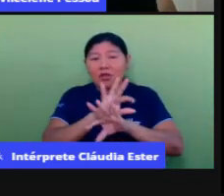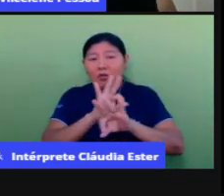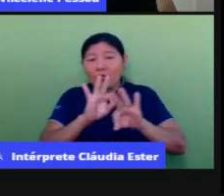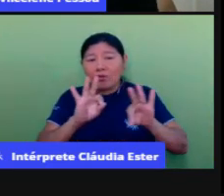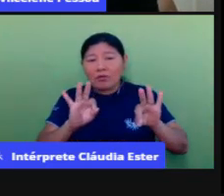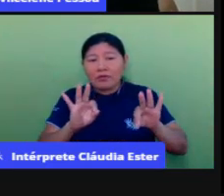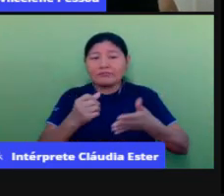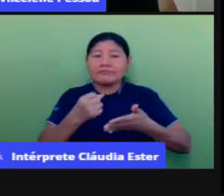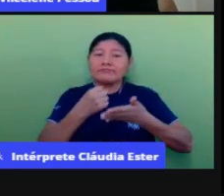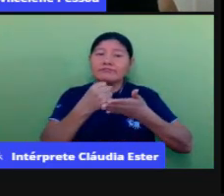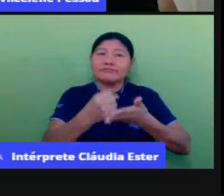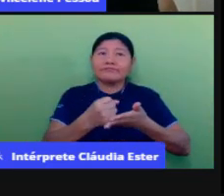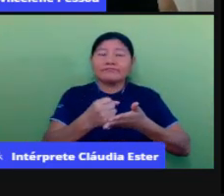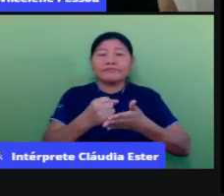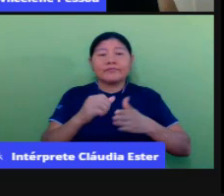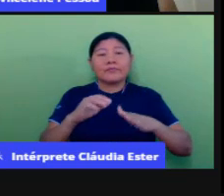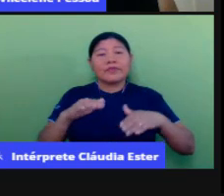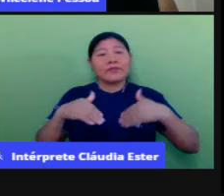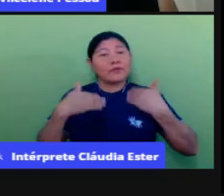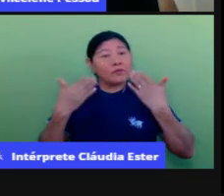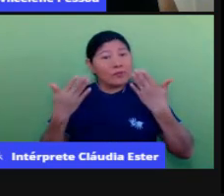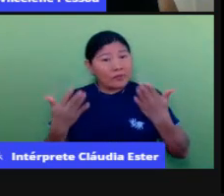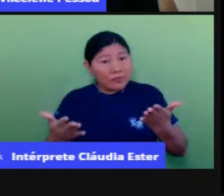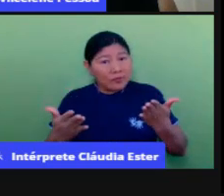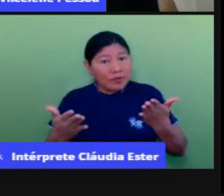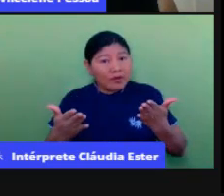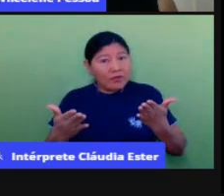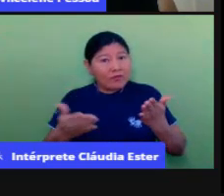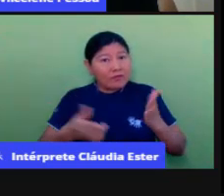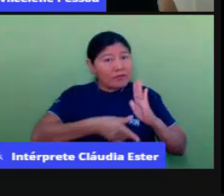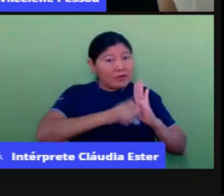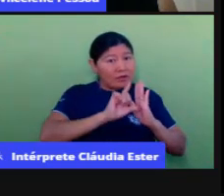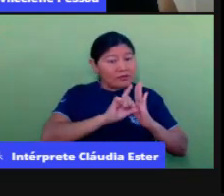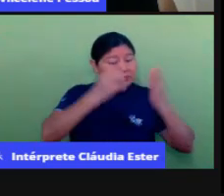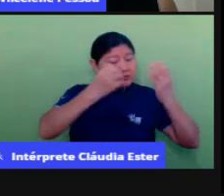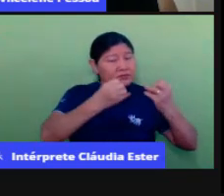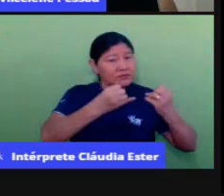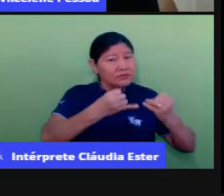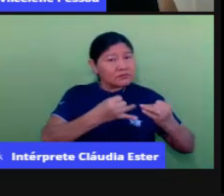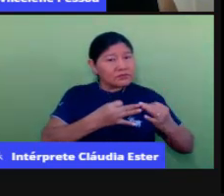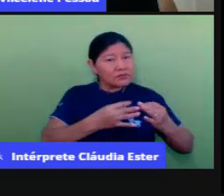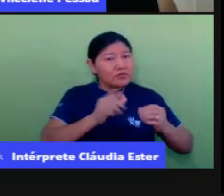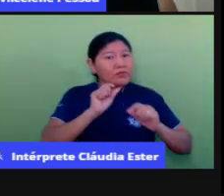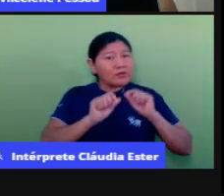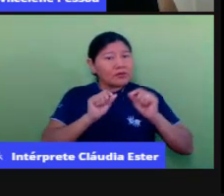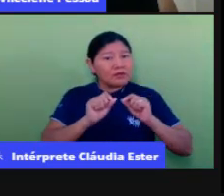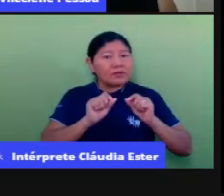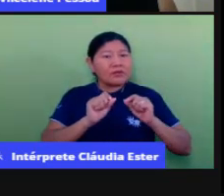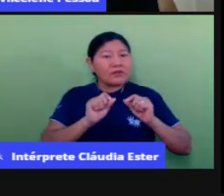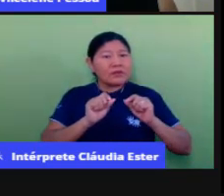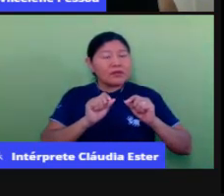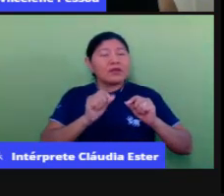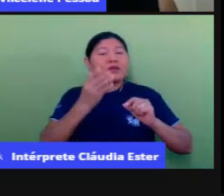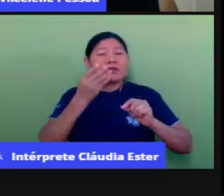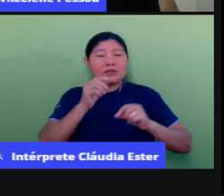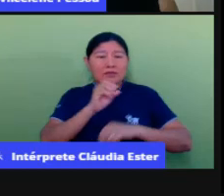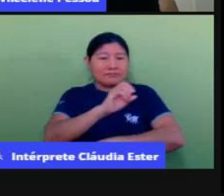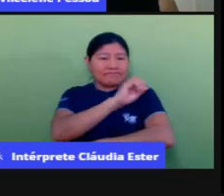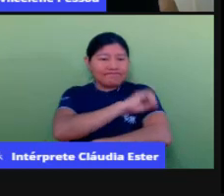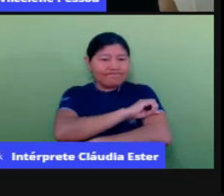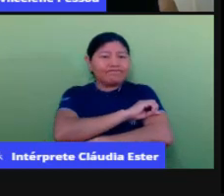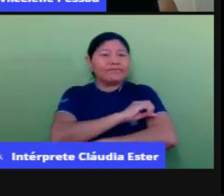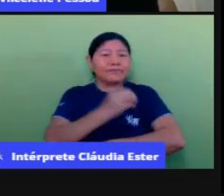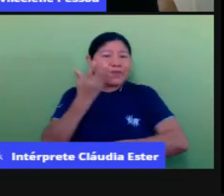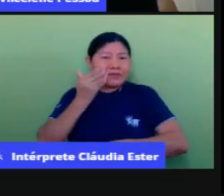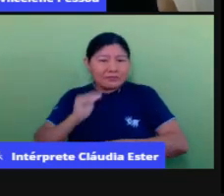agora. Então, toda aquela questão lá que nós havíamos colocado, por exemplo, que a educação infantil ela só pode acontecer no espaço institucional, agora